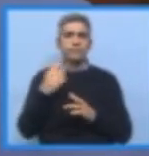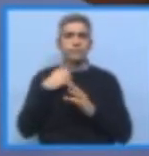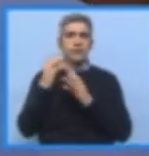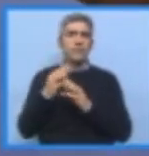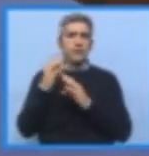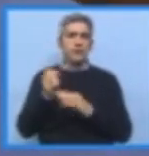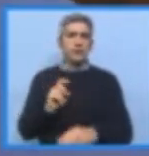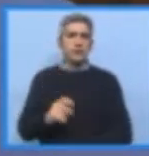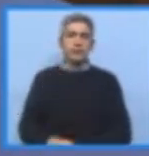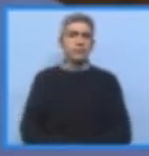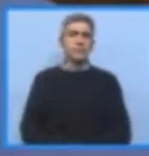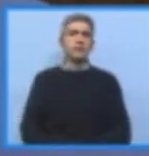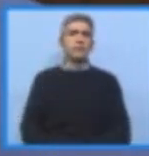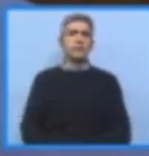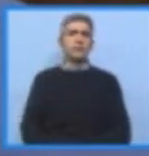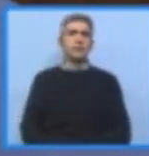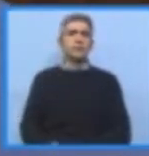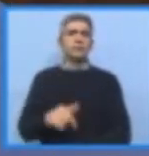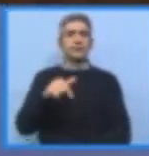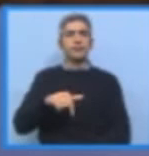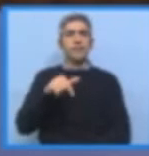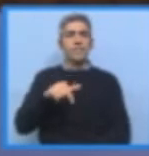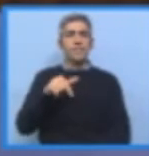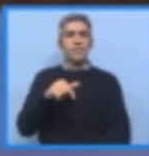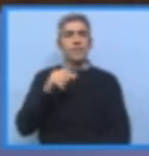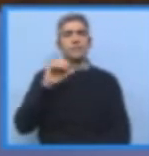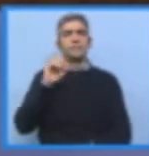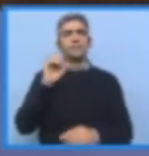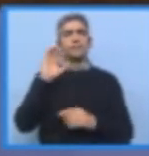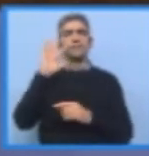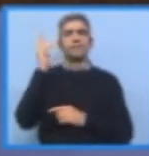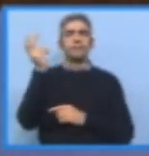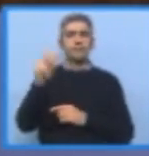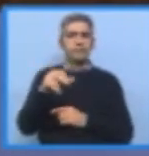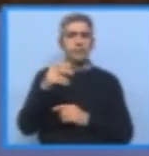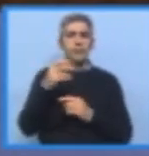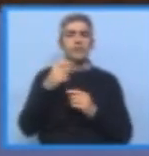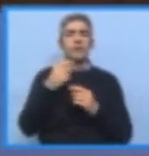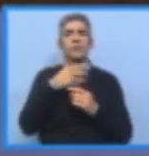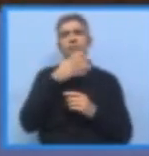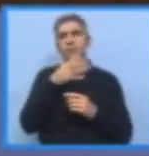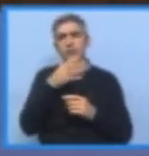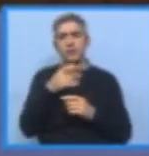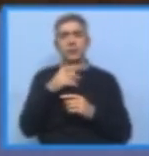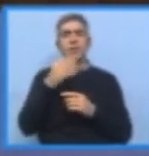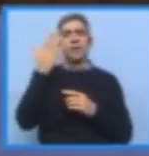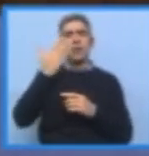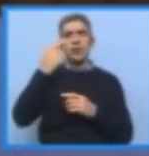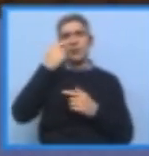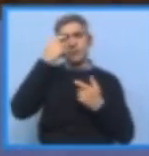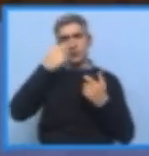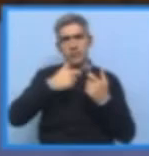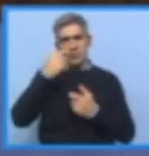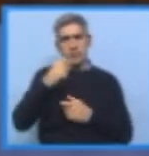da eutanásia, está bem? Hoje, os casos que se apresentam para justificar a eutanásia, até como um direito de cidadania, um